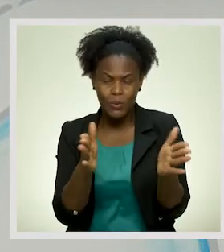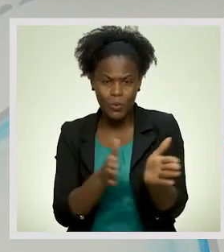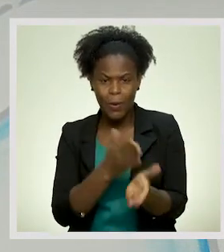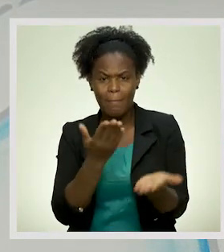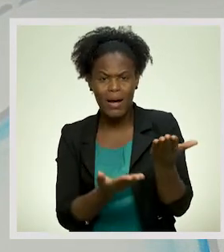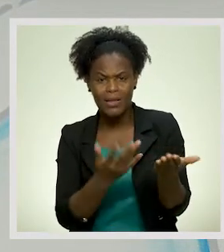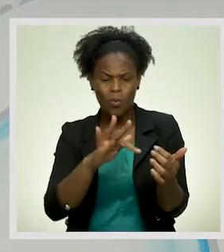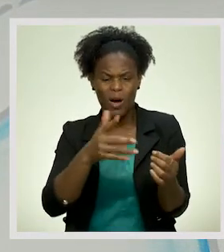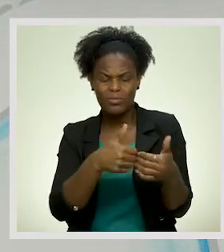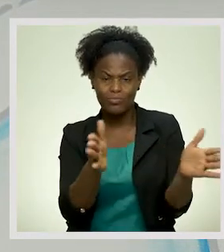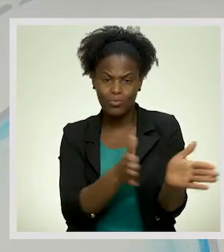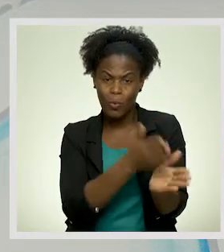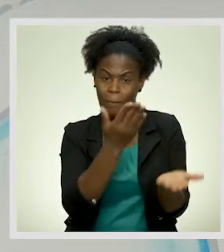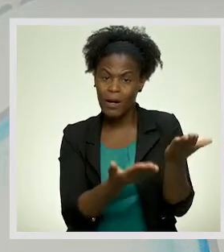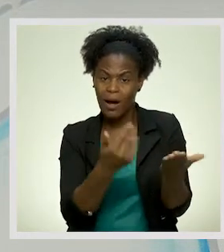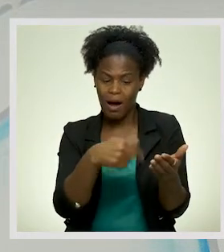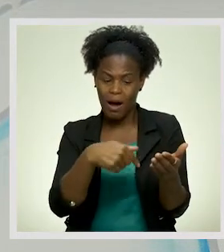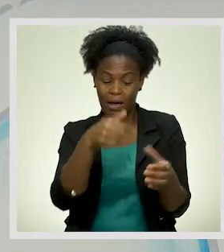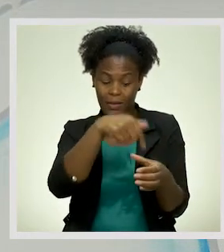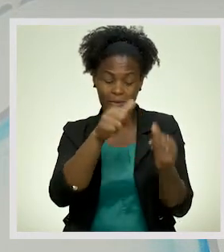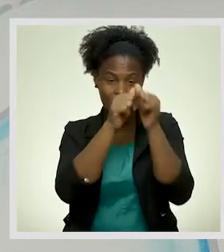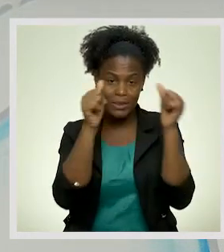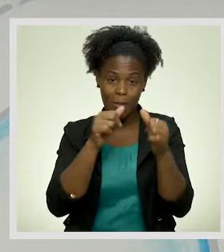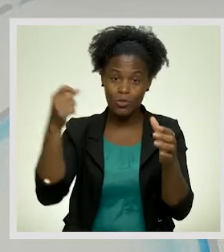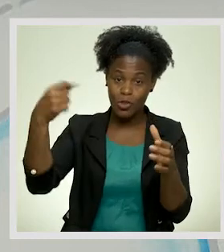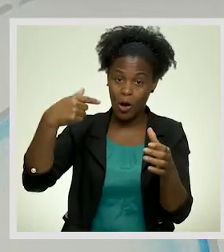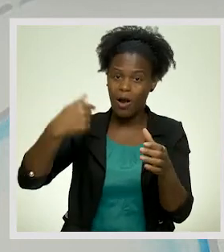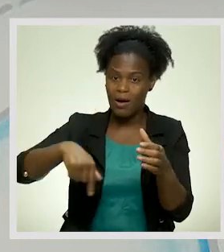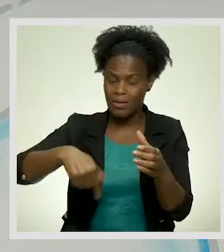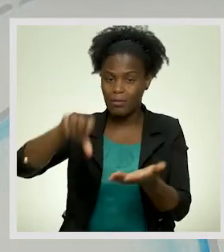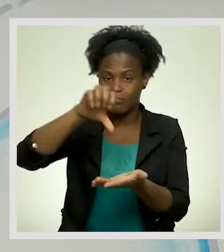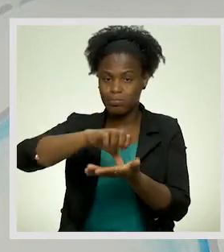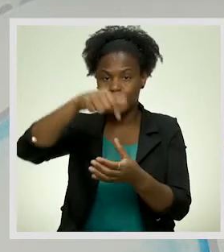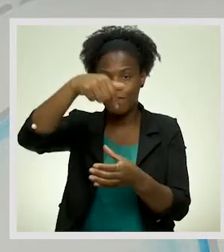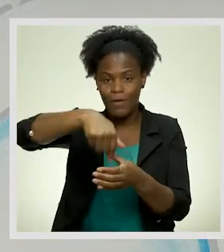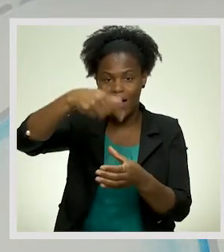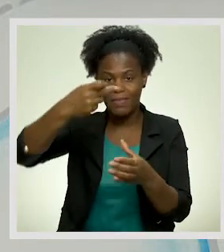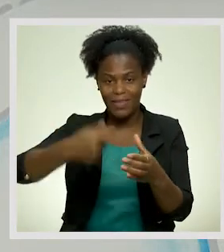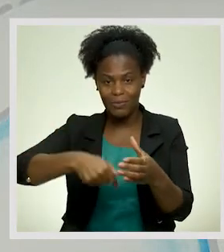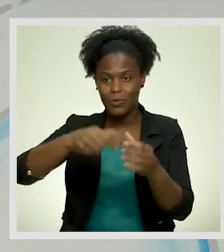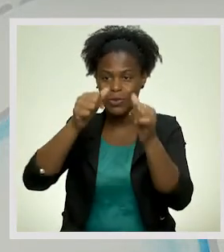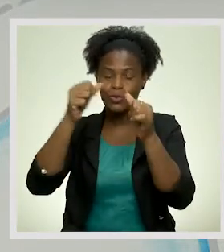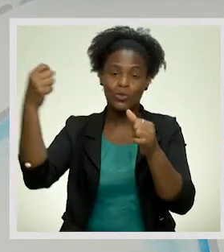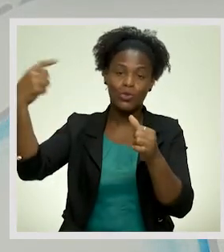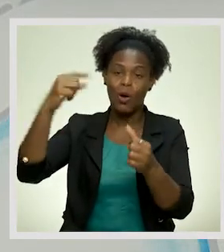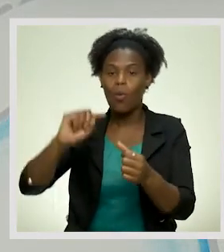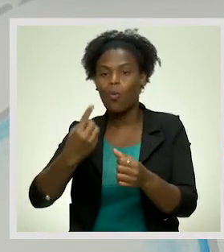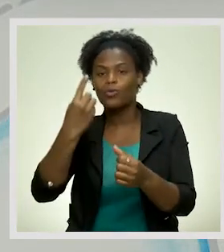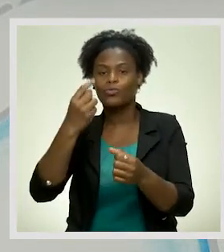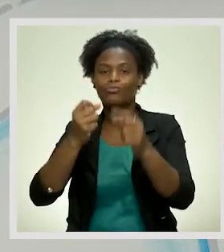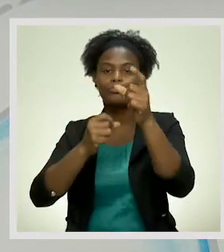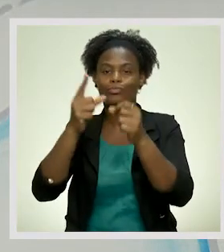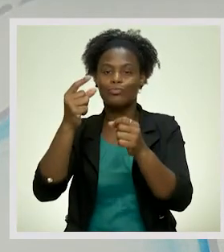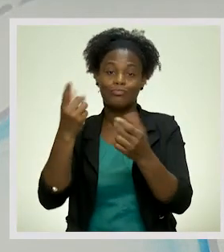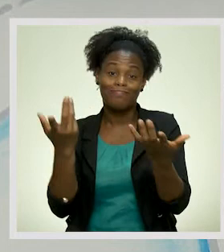quase toda a massa que existe no sistema solar se encontra ou está concentrado no Sol, num único astro.